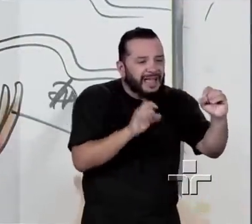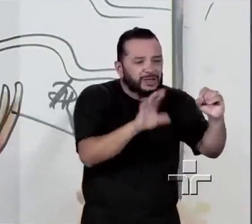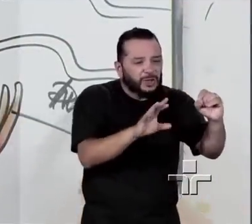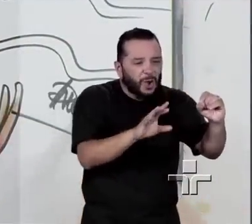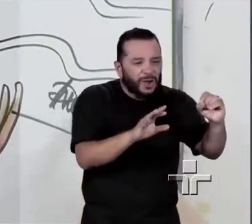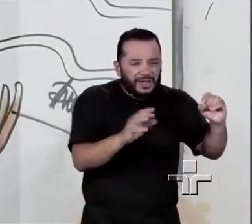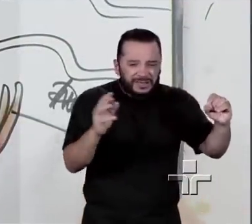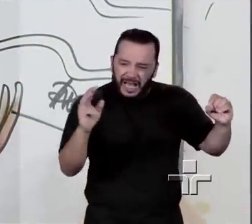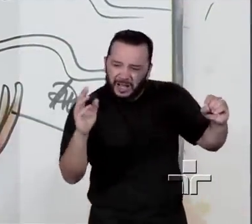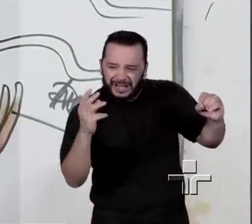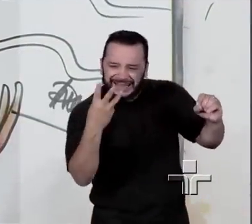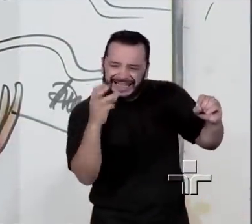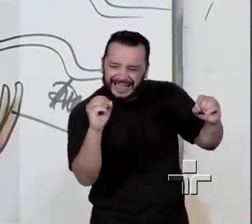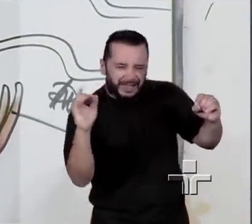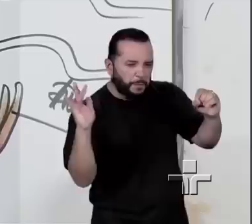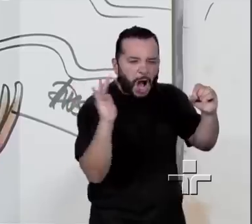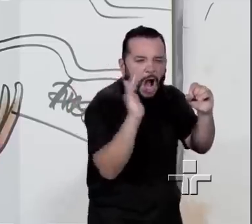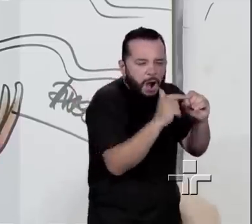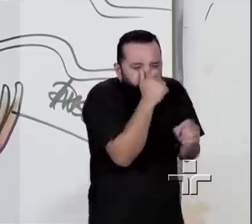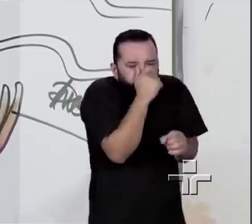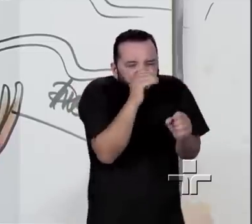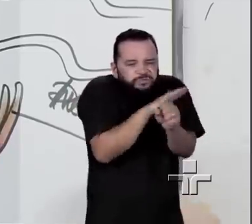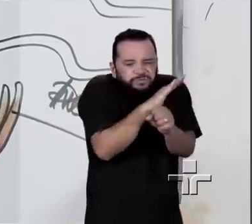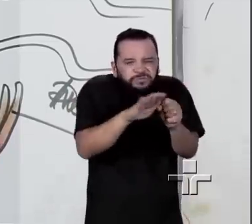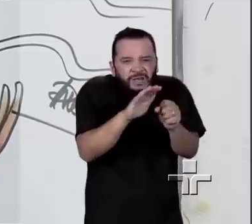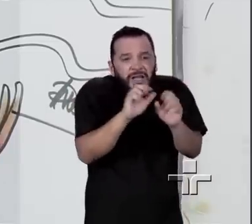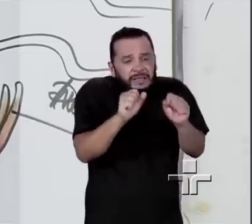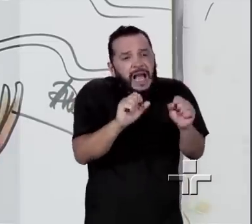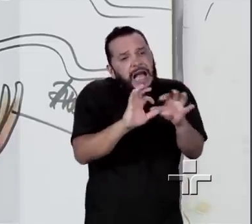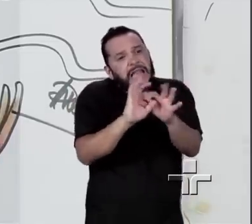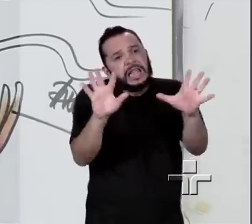Mas nós vamos tentar adequar.